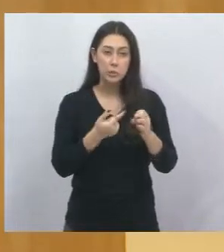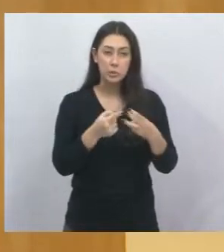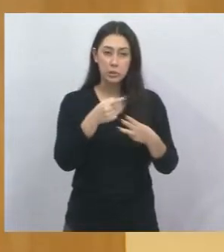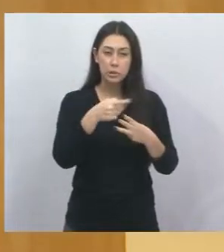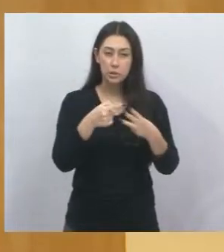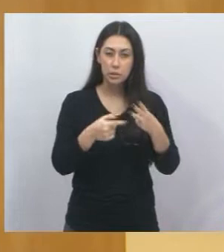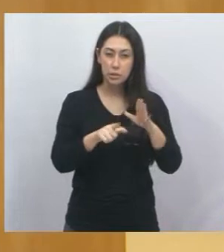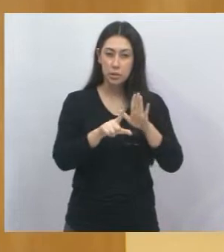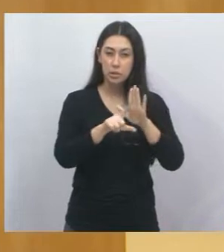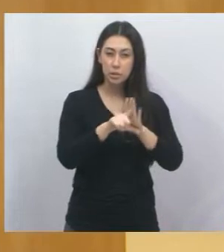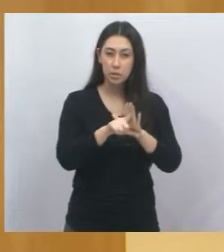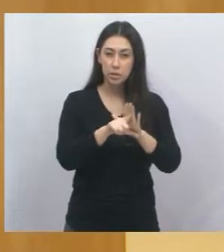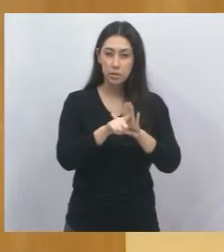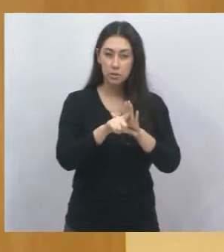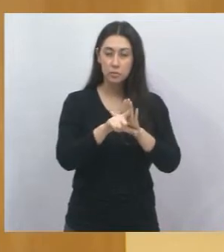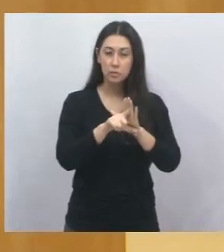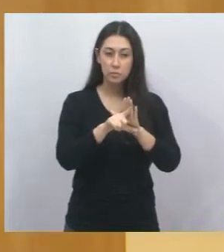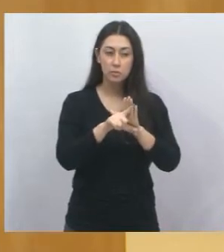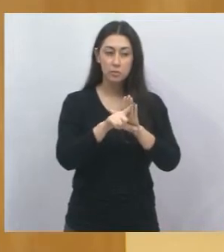leis sejam